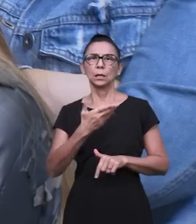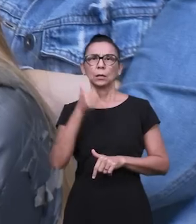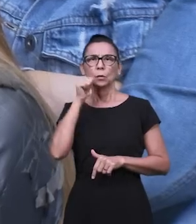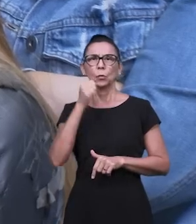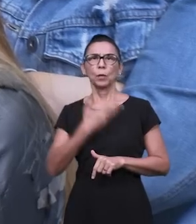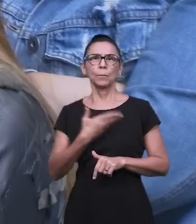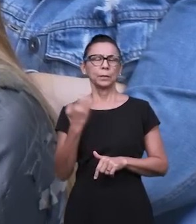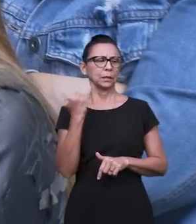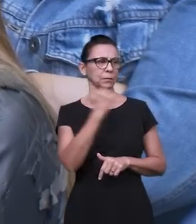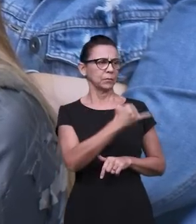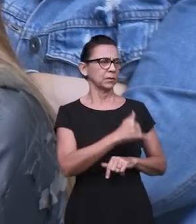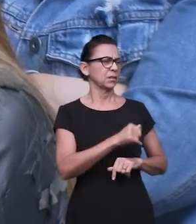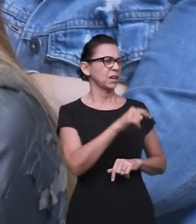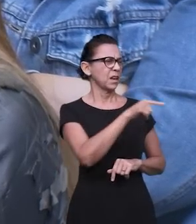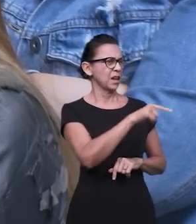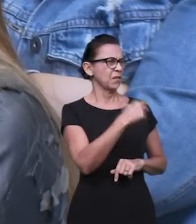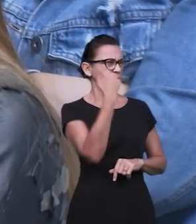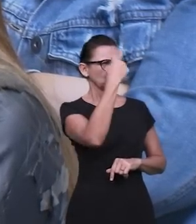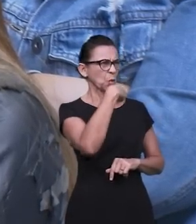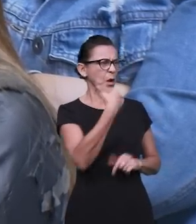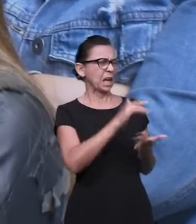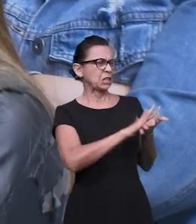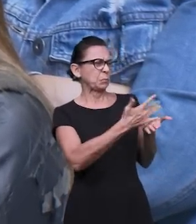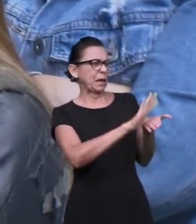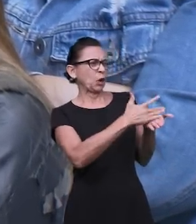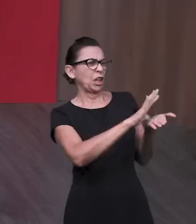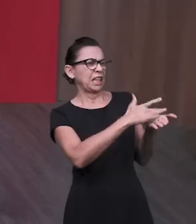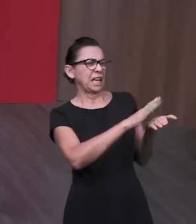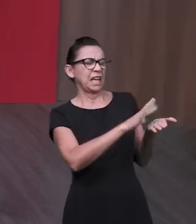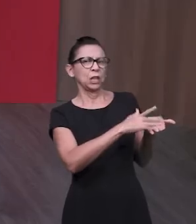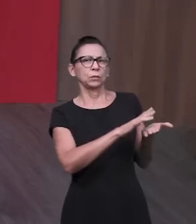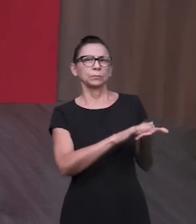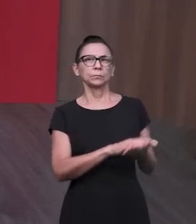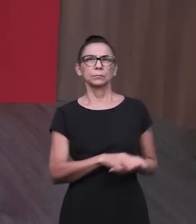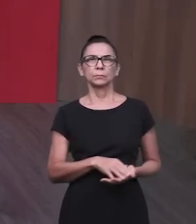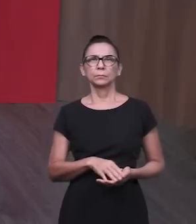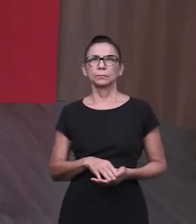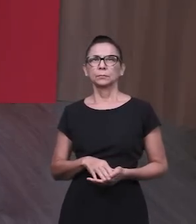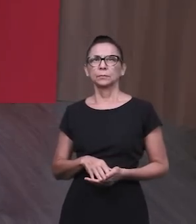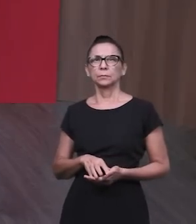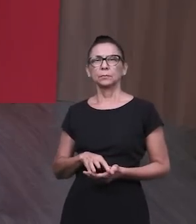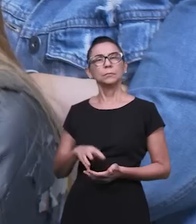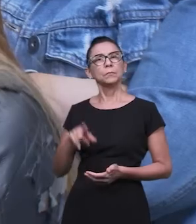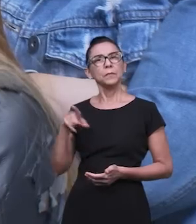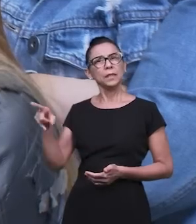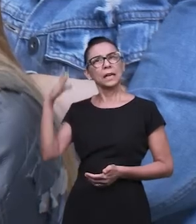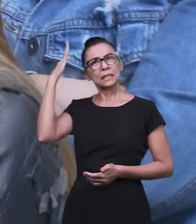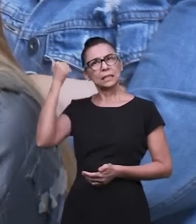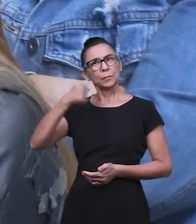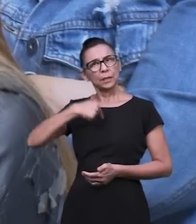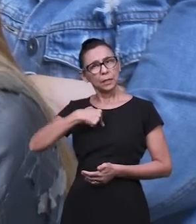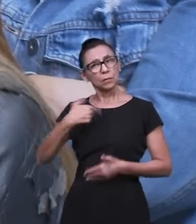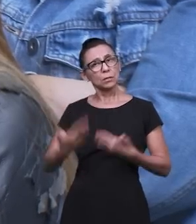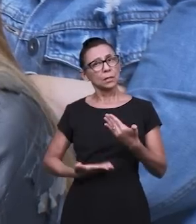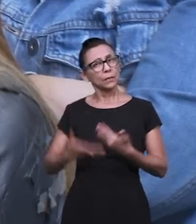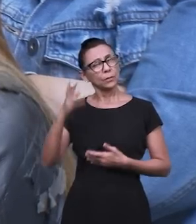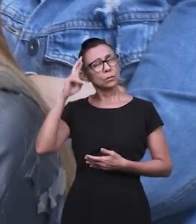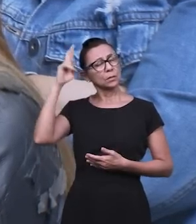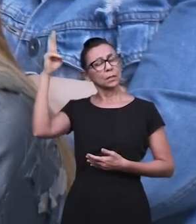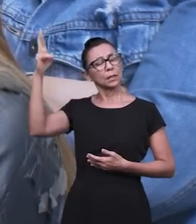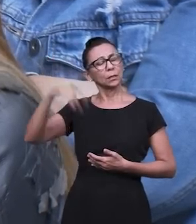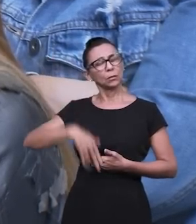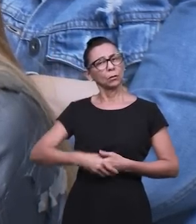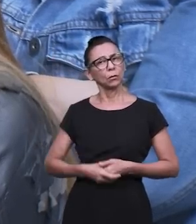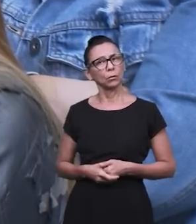Rafael, você está com uma cara de pagodeiro. E ela já sabia que eu servia ao Senhor. E aquilo, eu falei com Deus